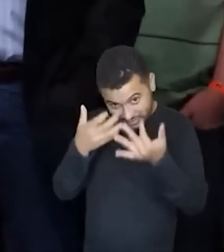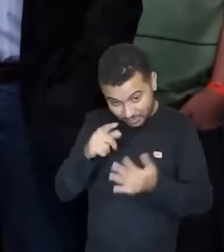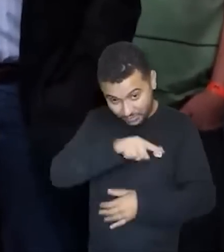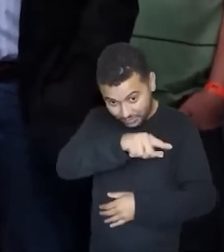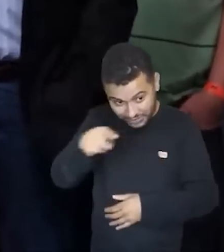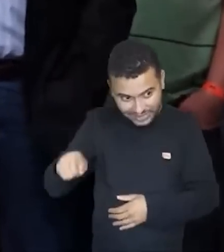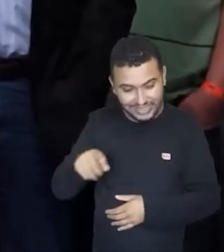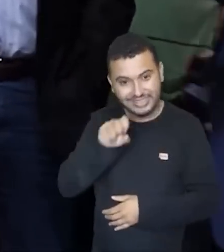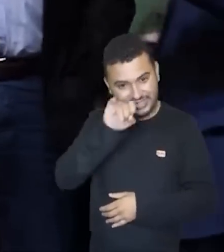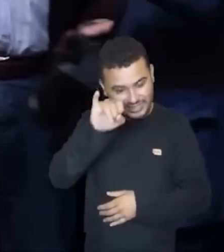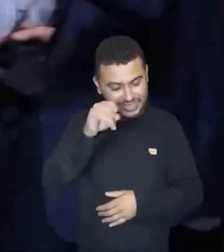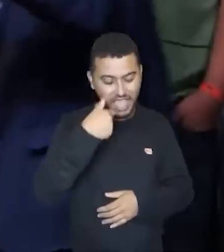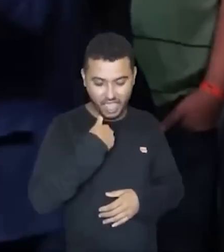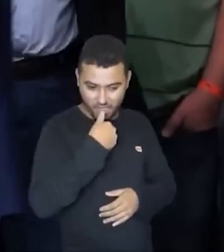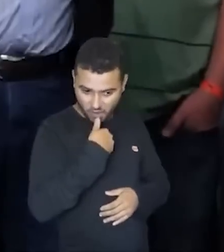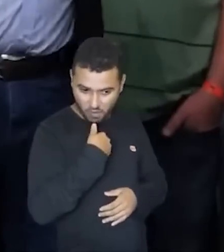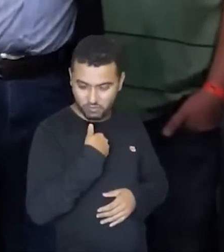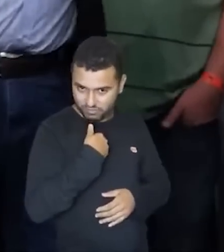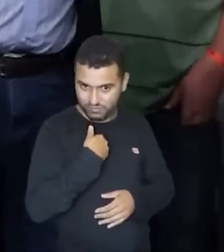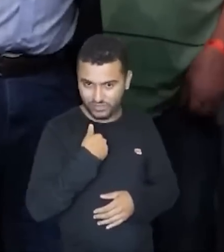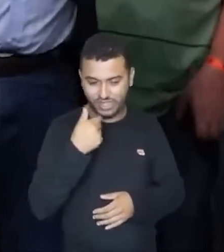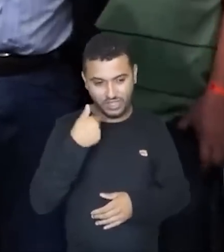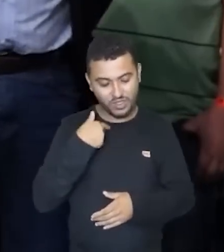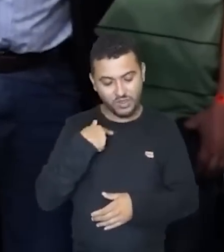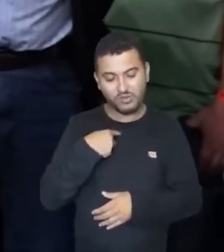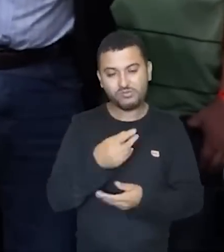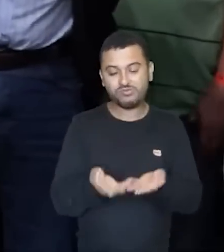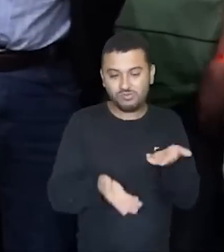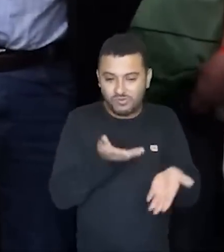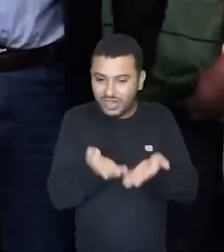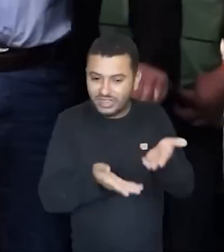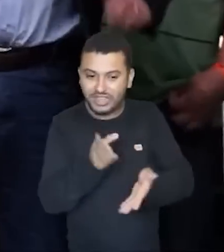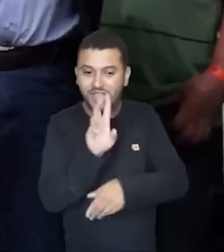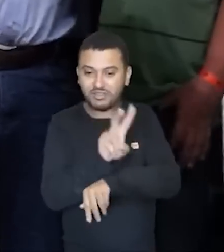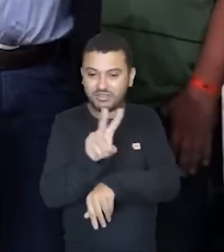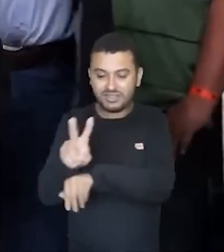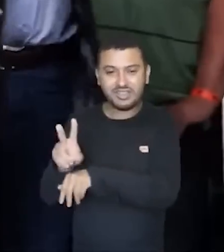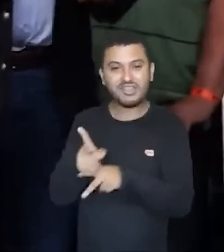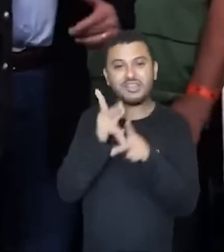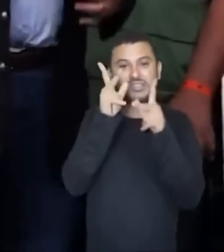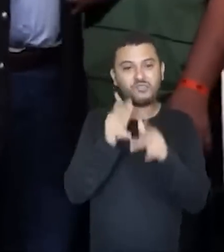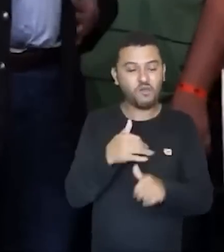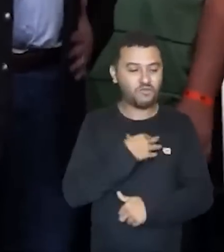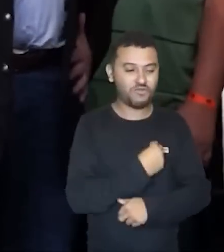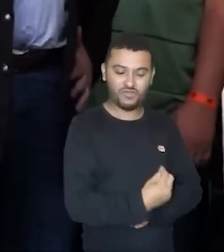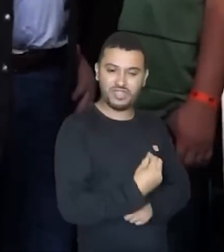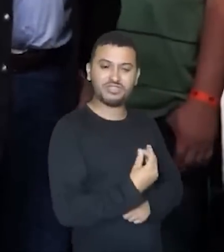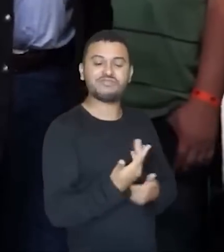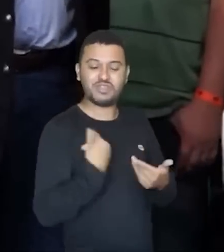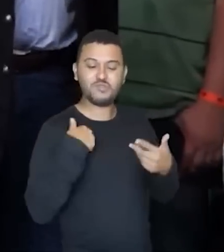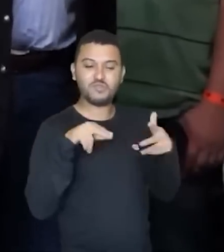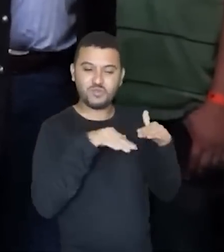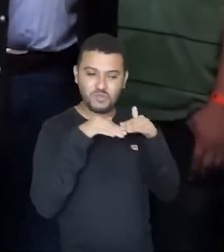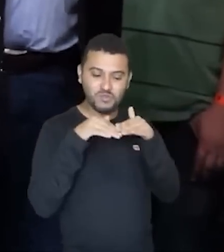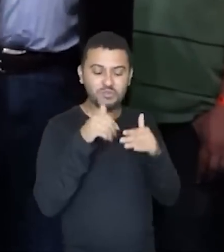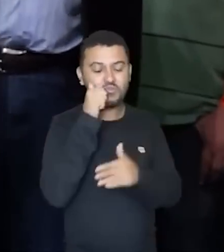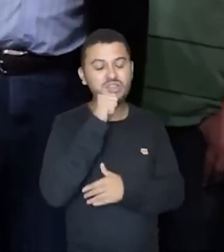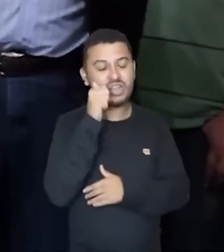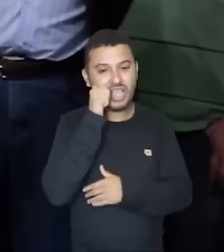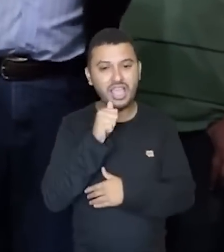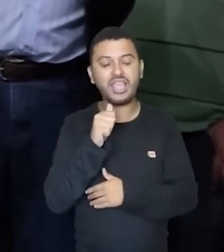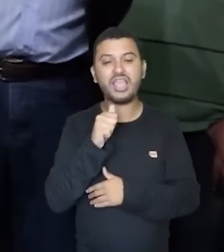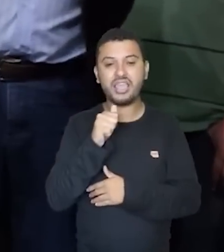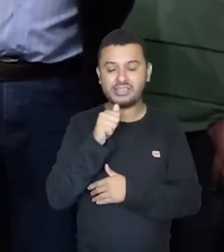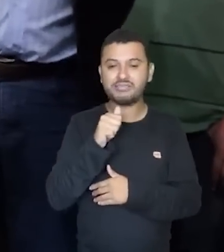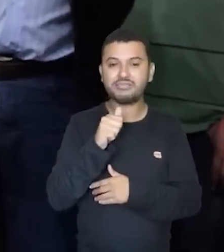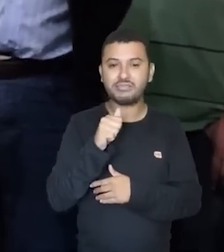de mim, eu vou cuidar de vocês, como cuidei dos meus filhos, como cuidei da minha mulher, como cuidei da